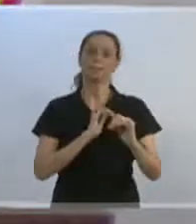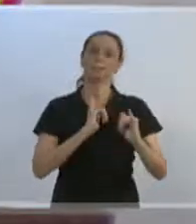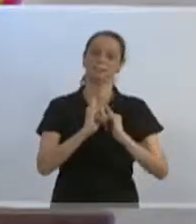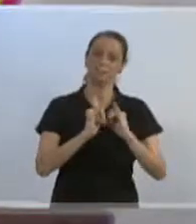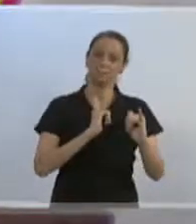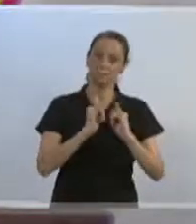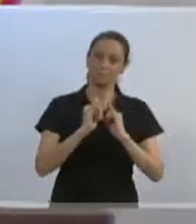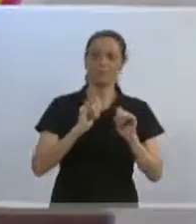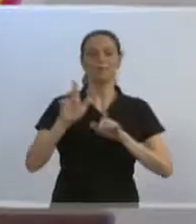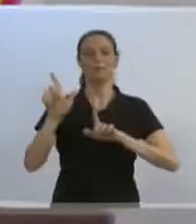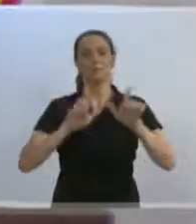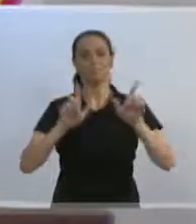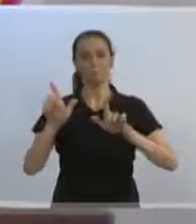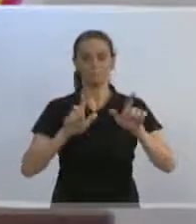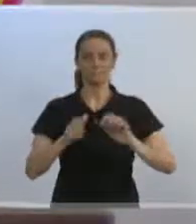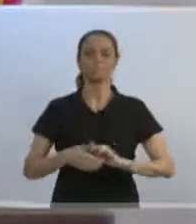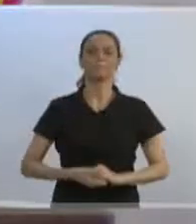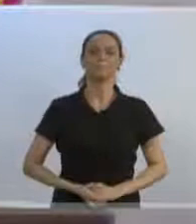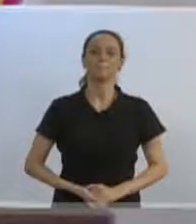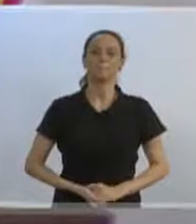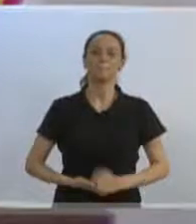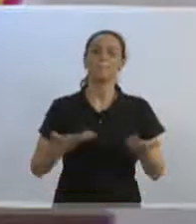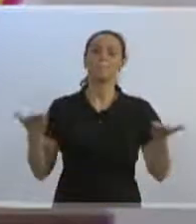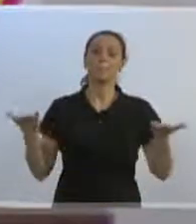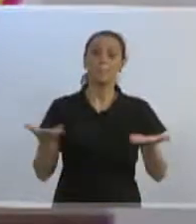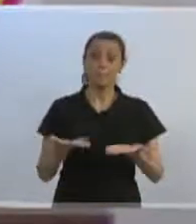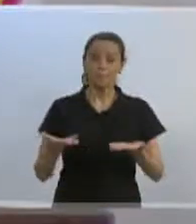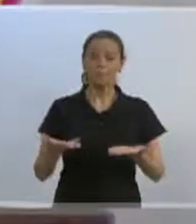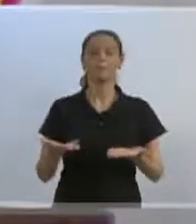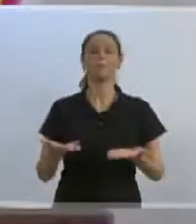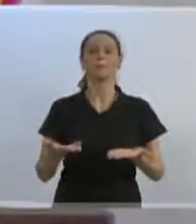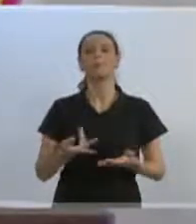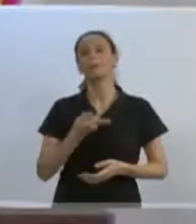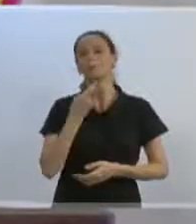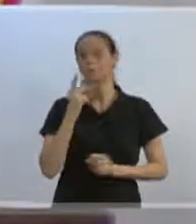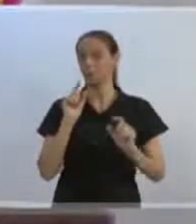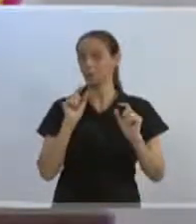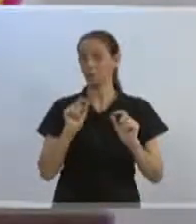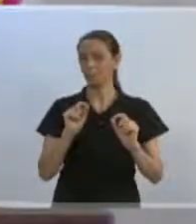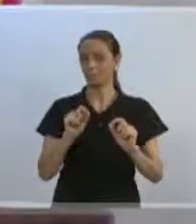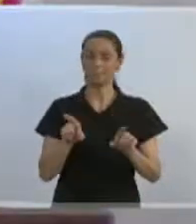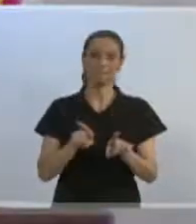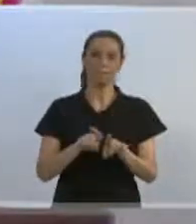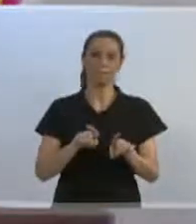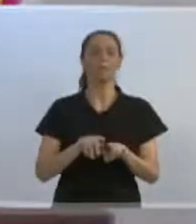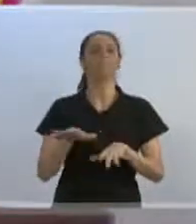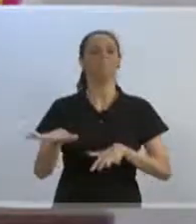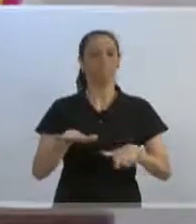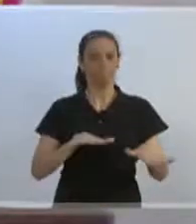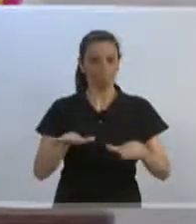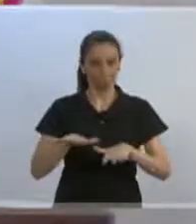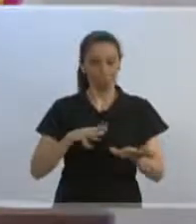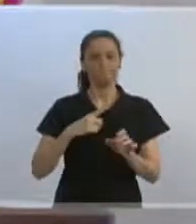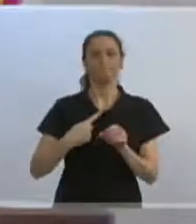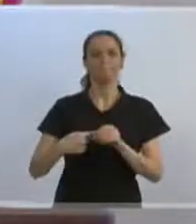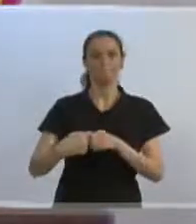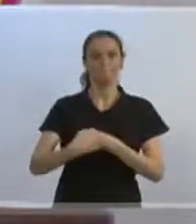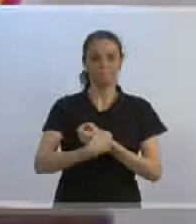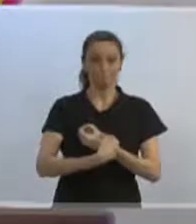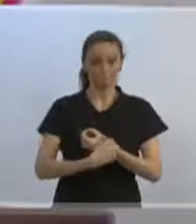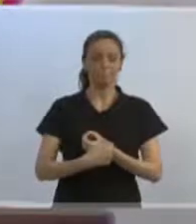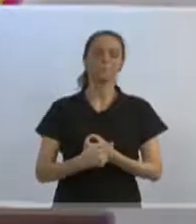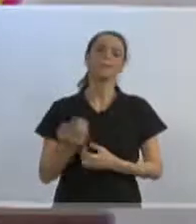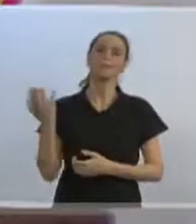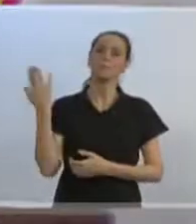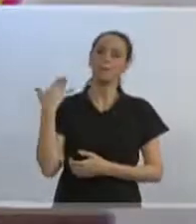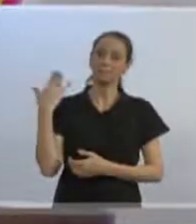comunicação dessa Casa Legislativa. Hoje eu gostaria de ressaltar, sobretudo, a questão também de mobilidade urbana. Quando a gente